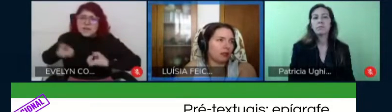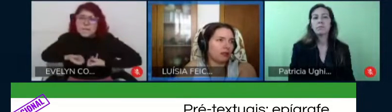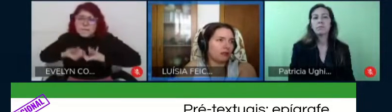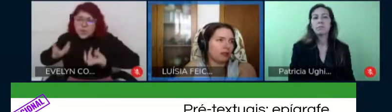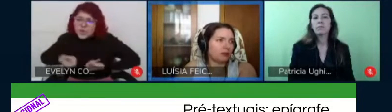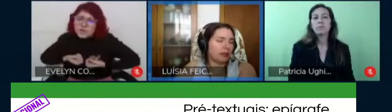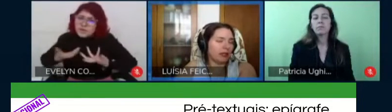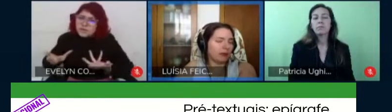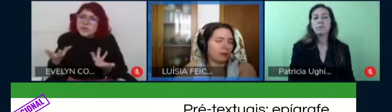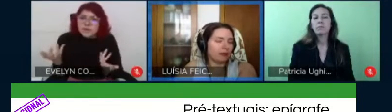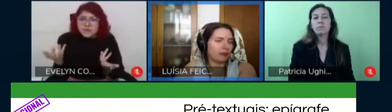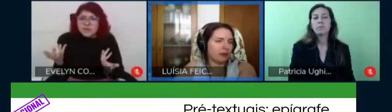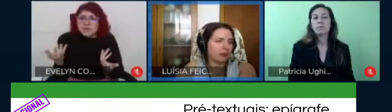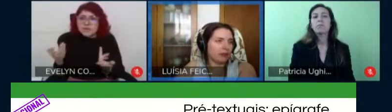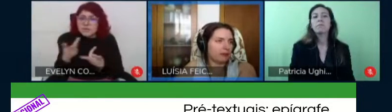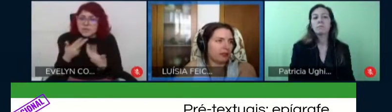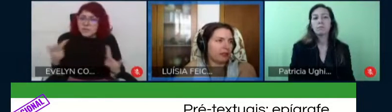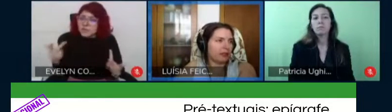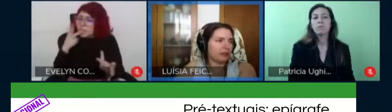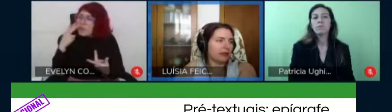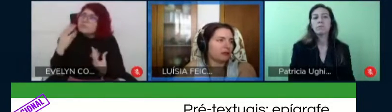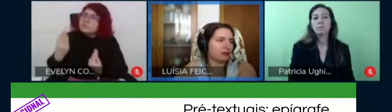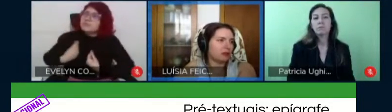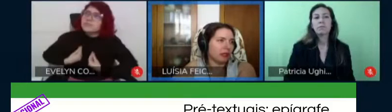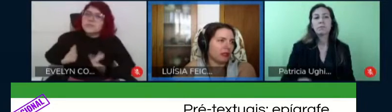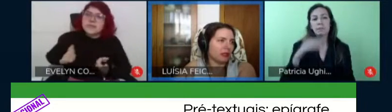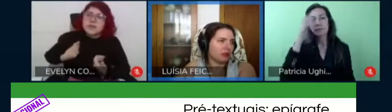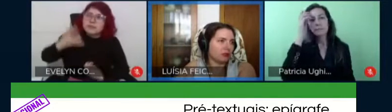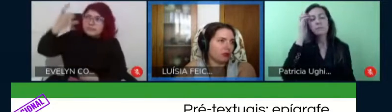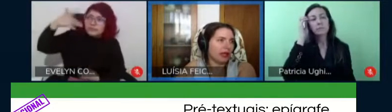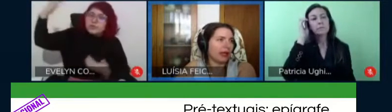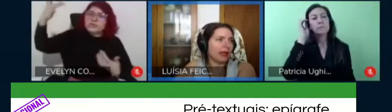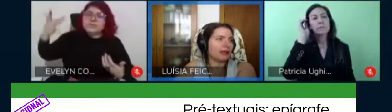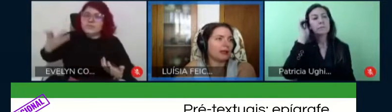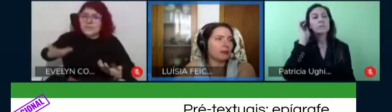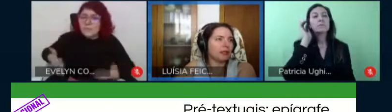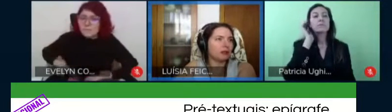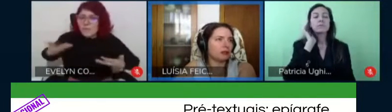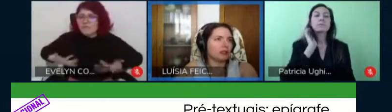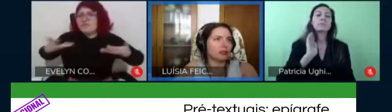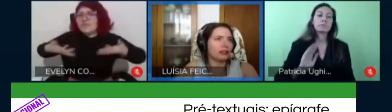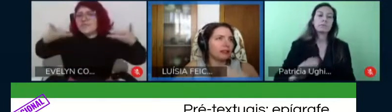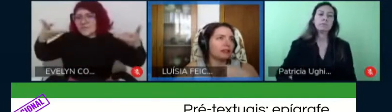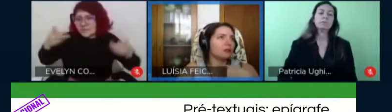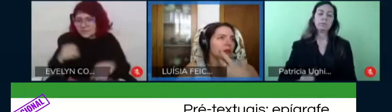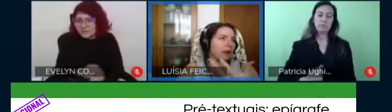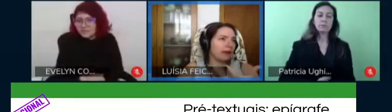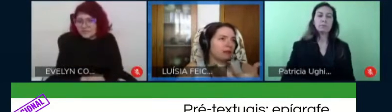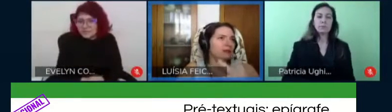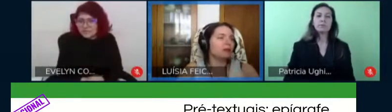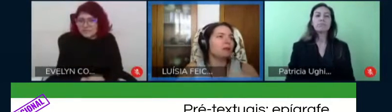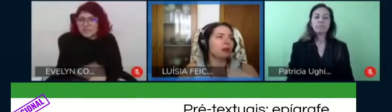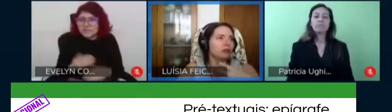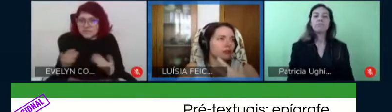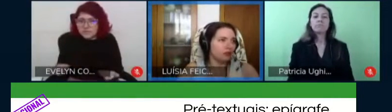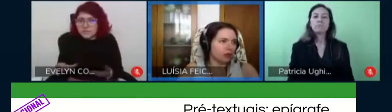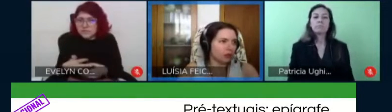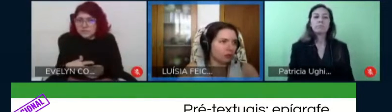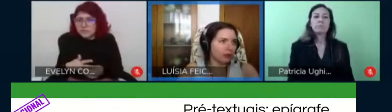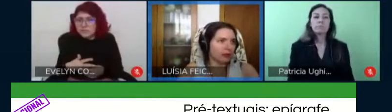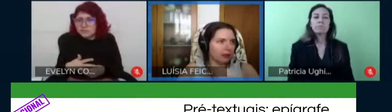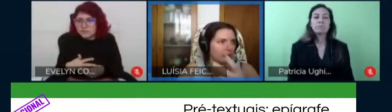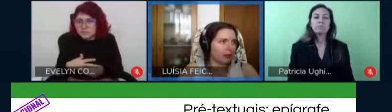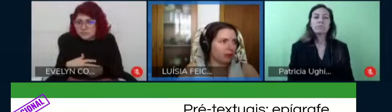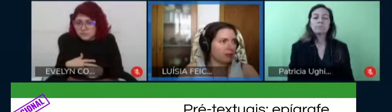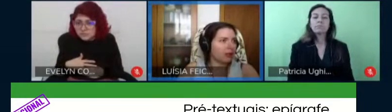essa epígrafe também é prevista pela BNT, caso tenha interesse de colocar a cada capítulo, ou seja, cada sessão primária, tu também pode